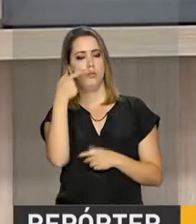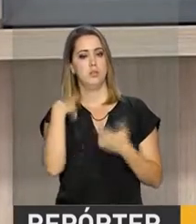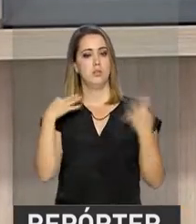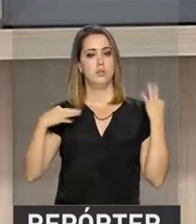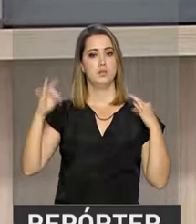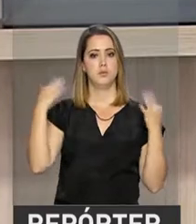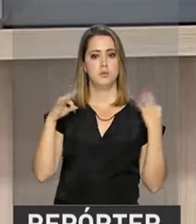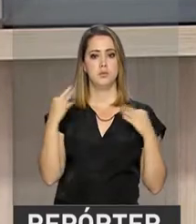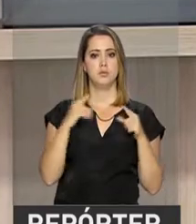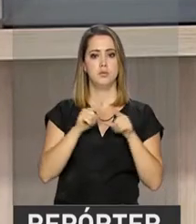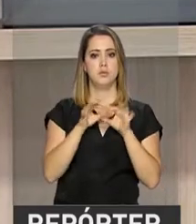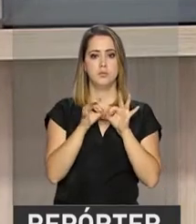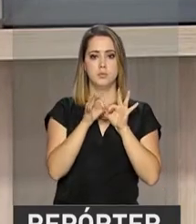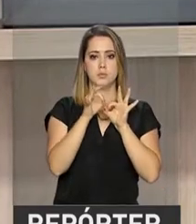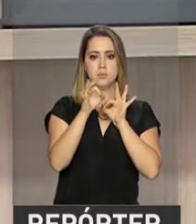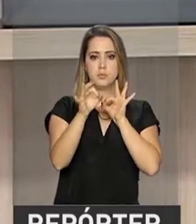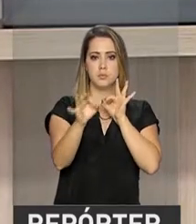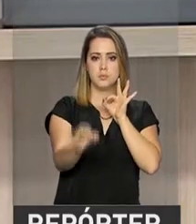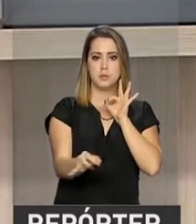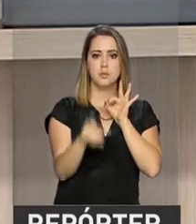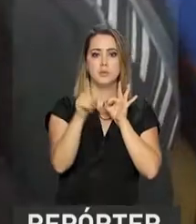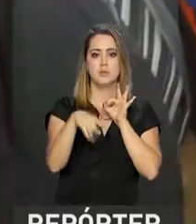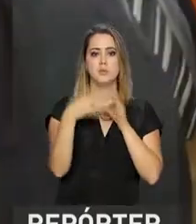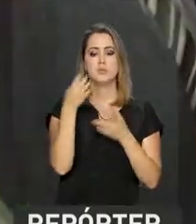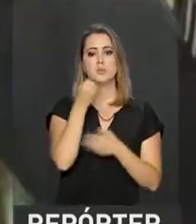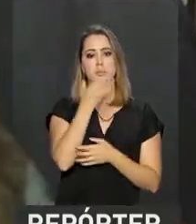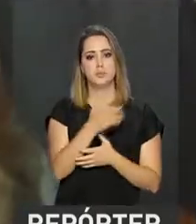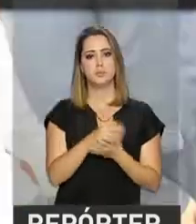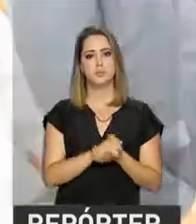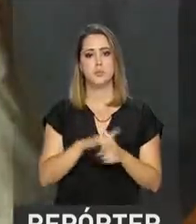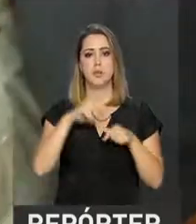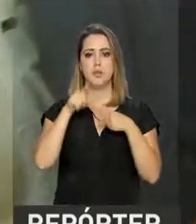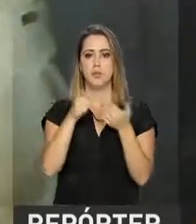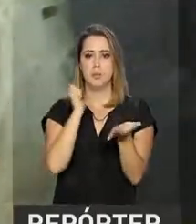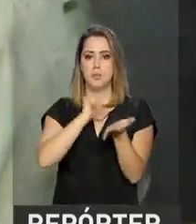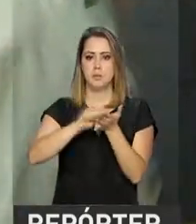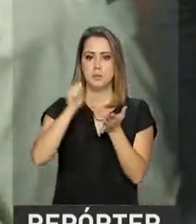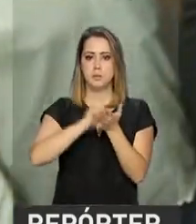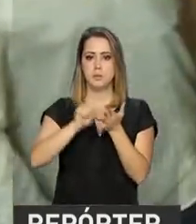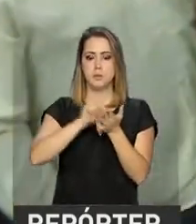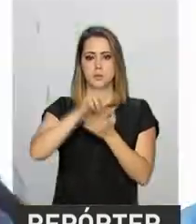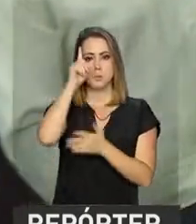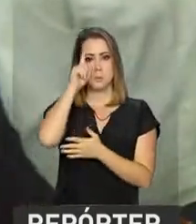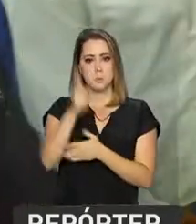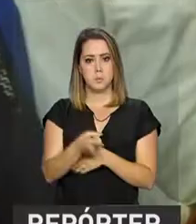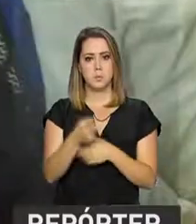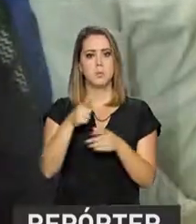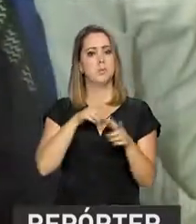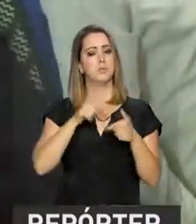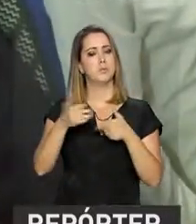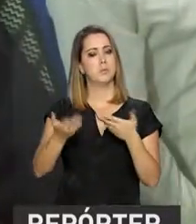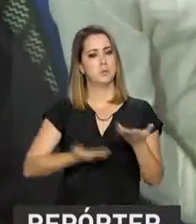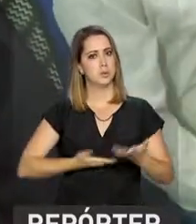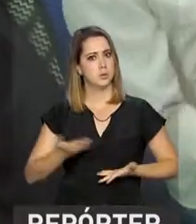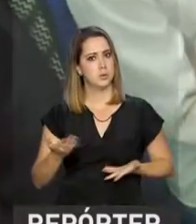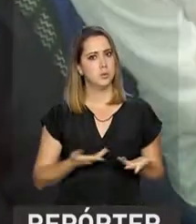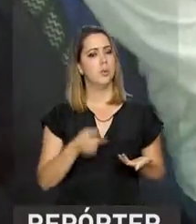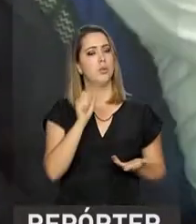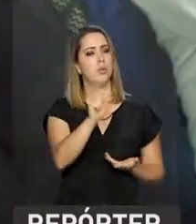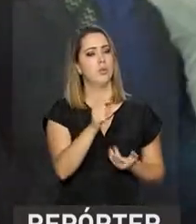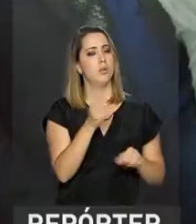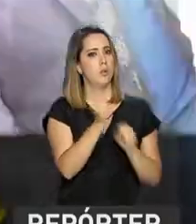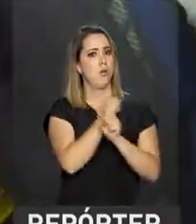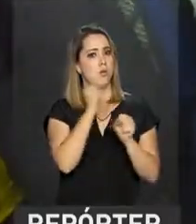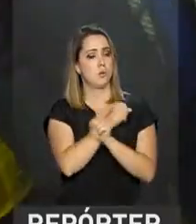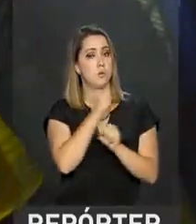ea ponte vai ser realmente um sucesso após a assinatura da ordem de serviço da ponte de xambioá o presidente